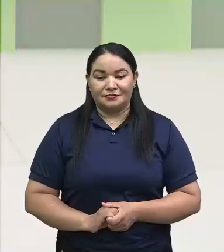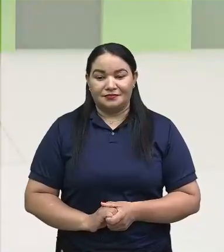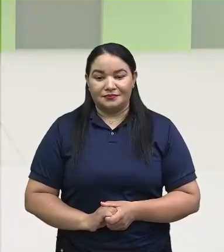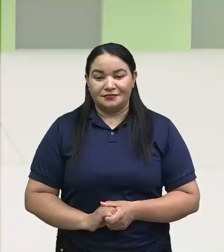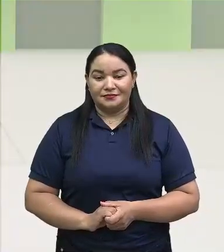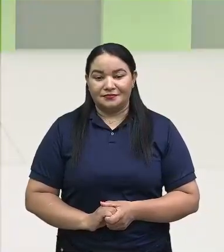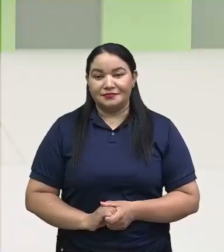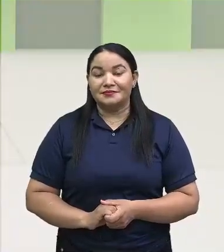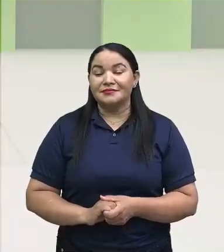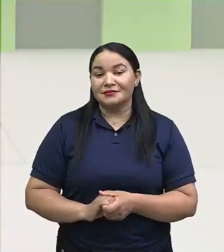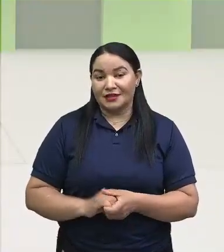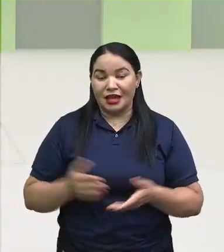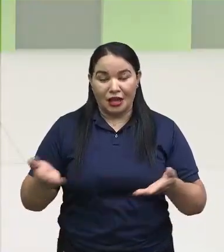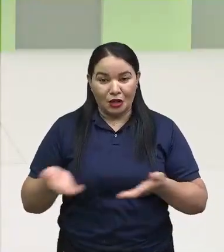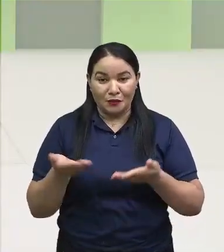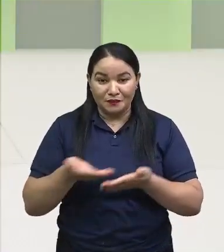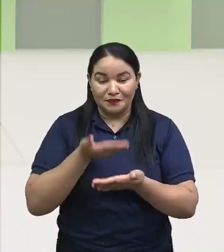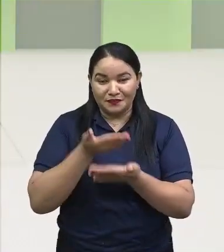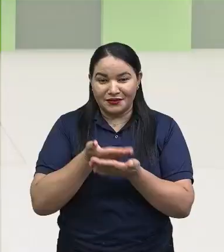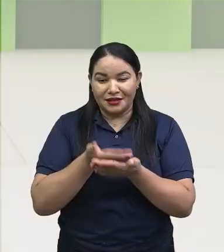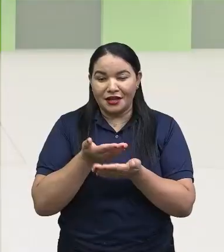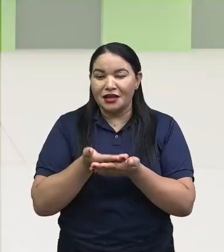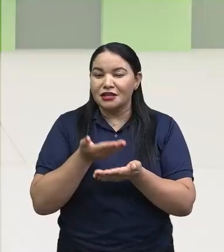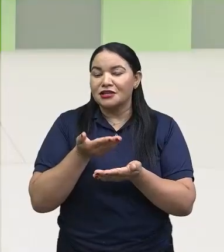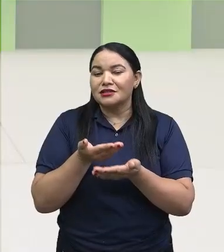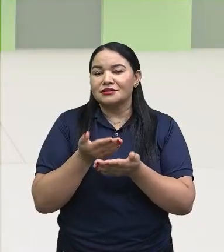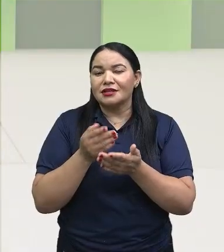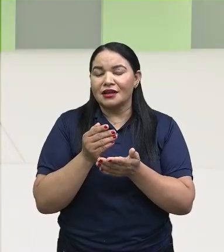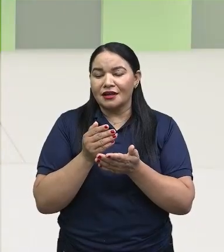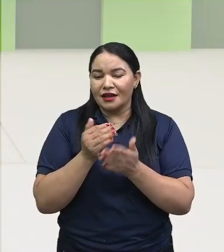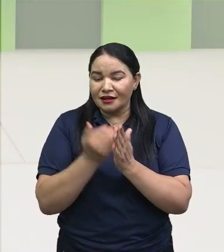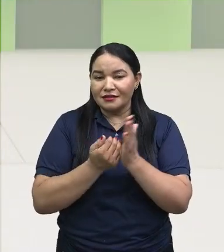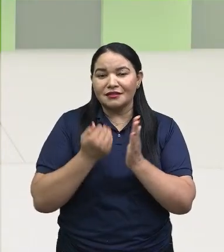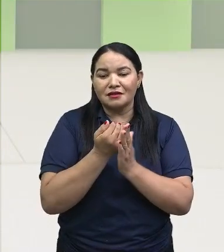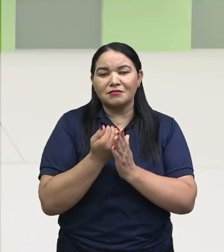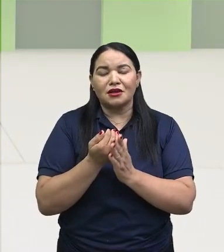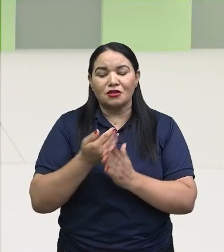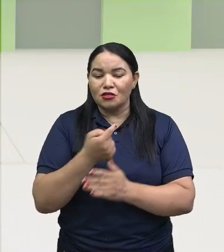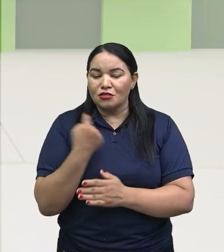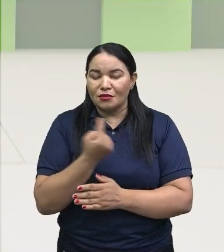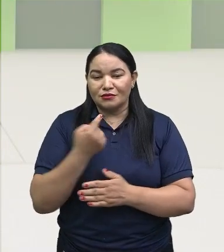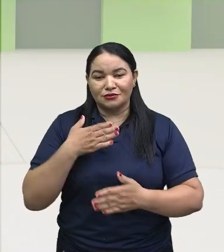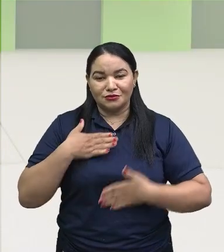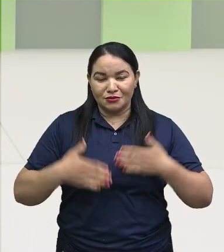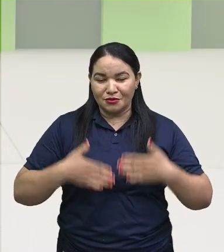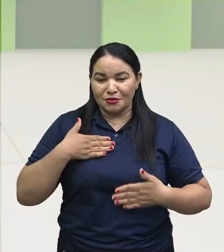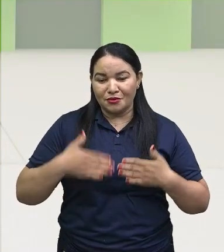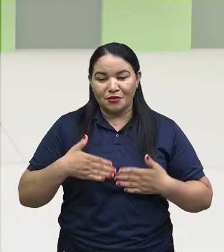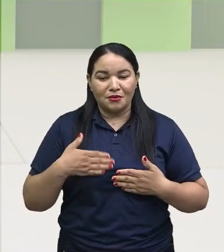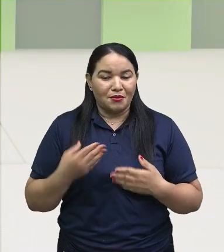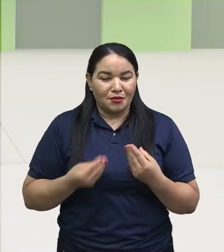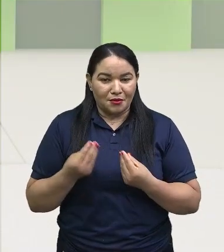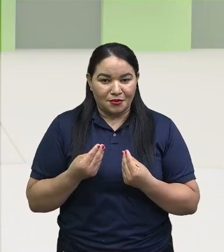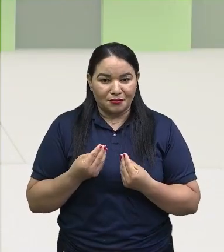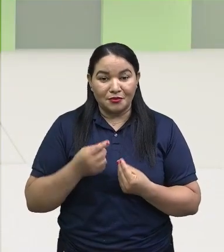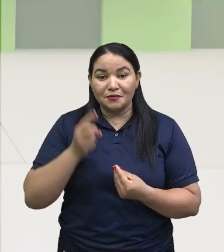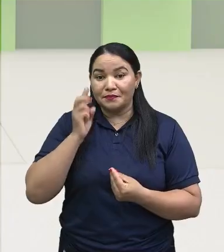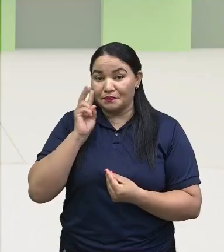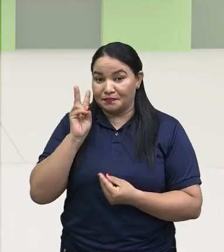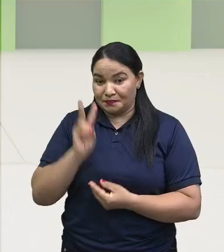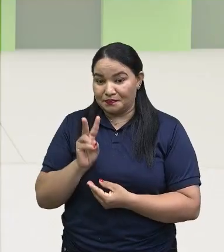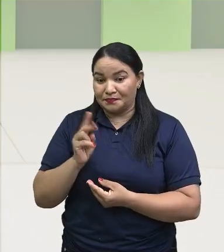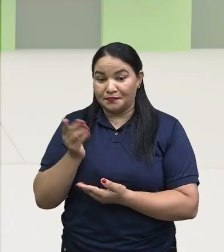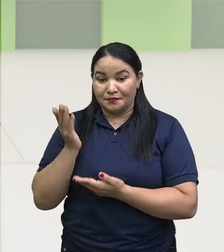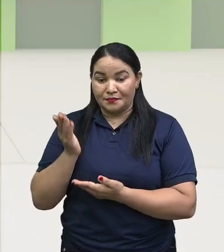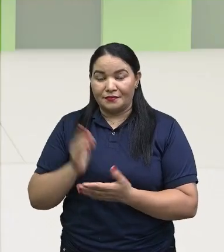E nessa aula a gente vai estudar um pouco mais aí sobre a dinâmica do nosso corpo humano, né? Então a gente está observando aqui, imagens, né, que